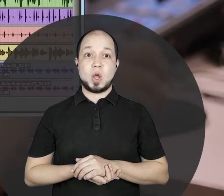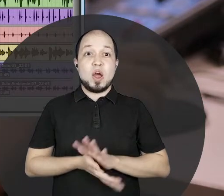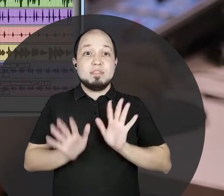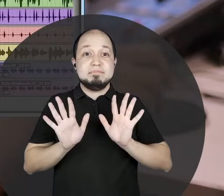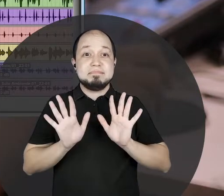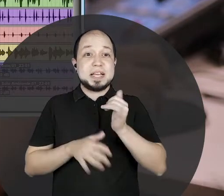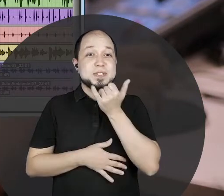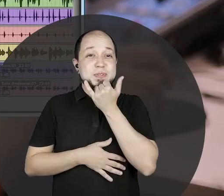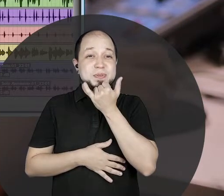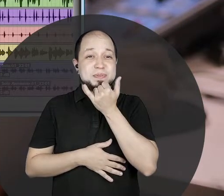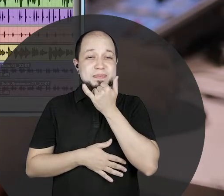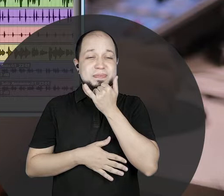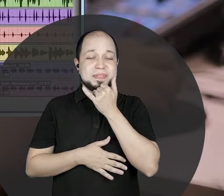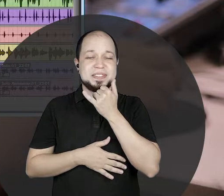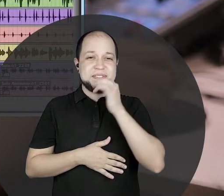Opa, coloquei tudo.